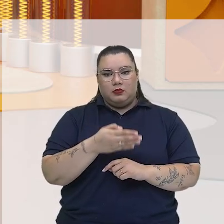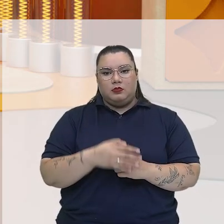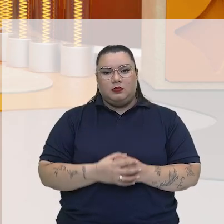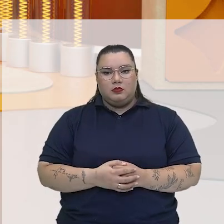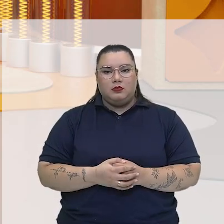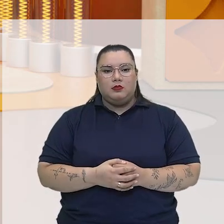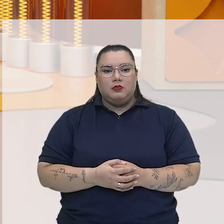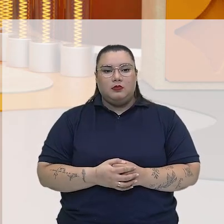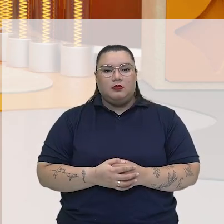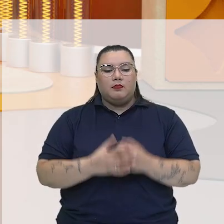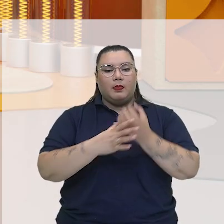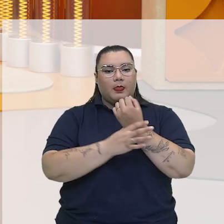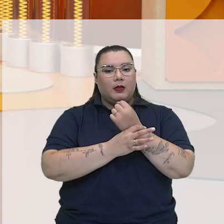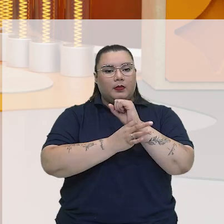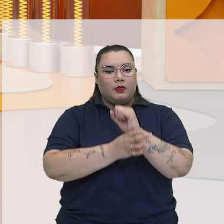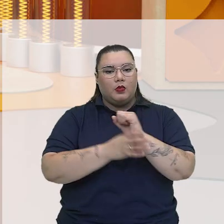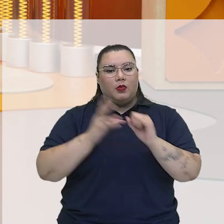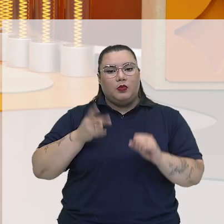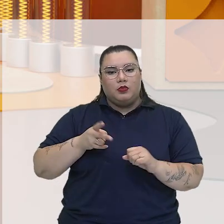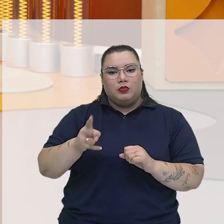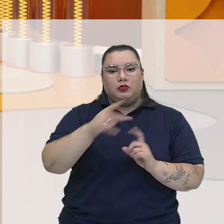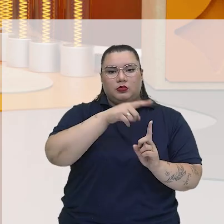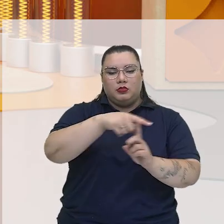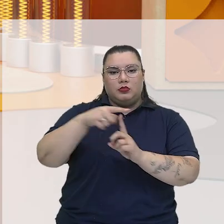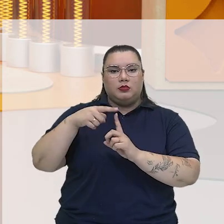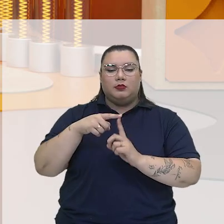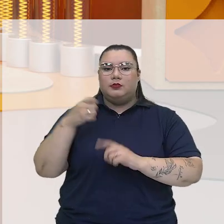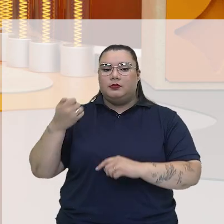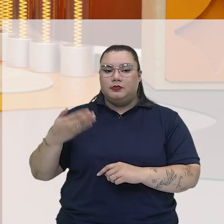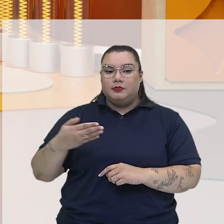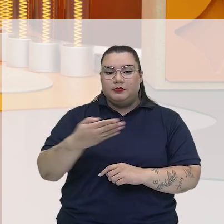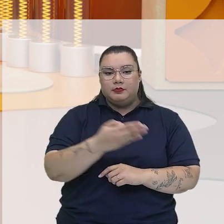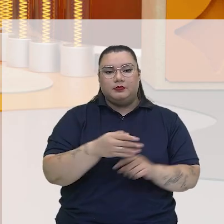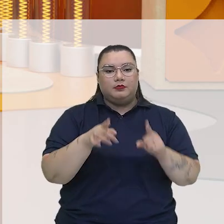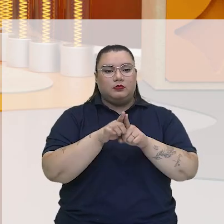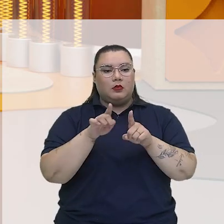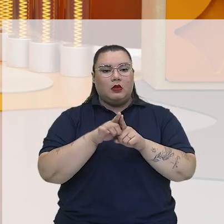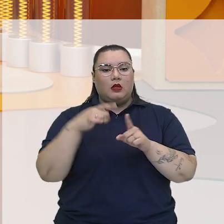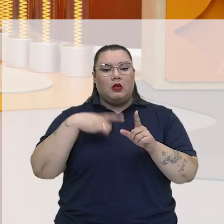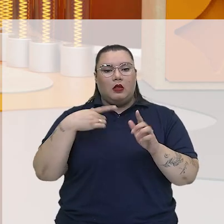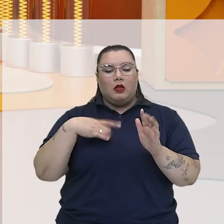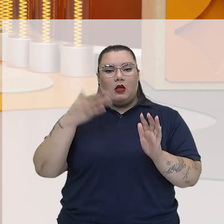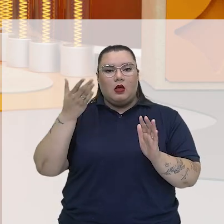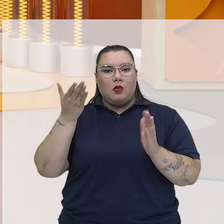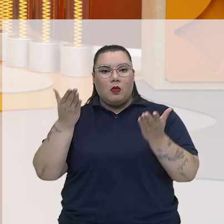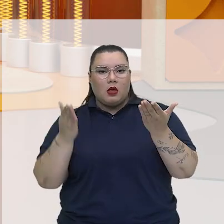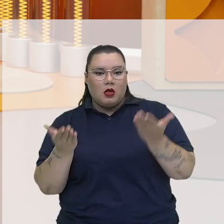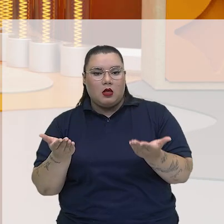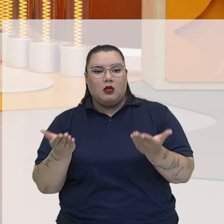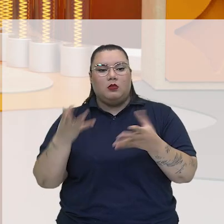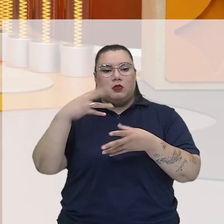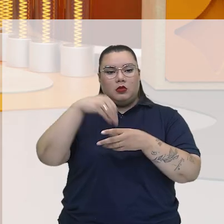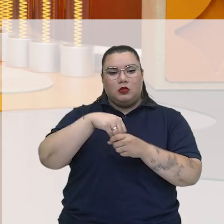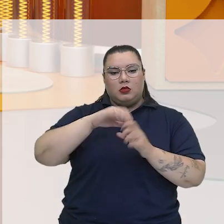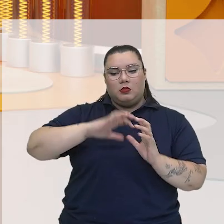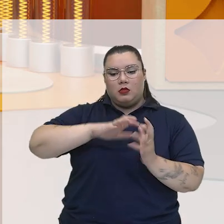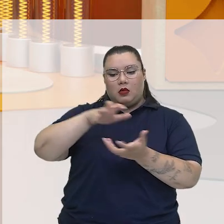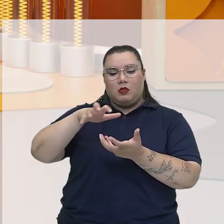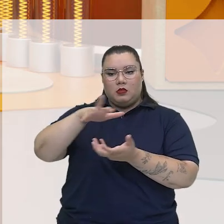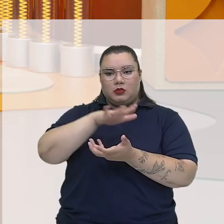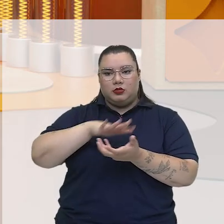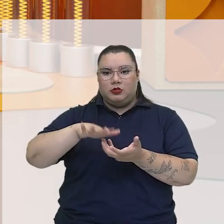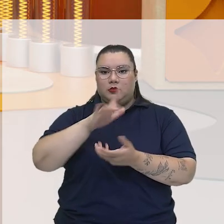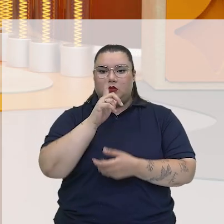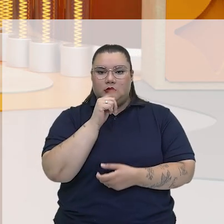formas de vida. Garante, então, a continuidade das espécies de peixe e vai manter o equilíbrio dentro dos